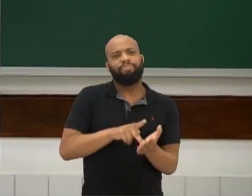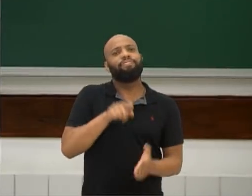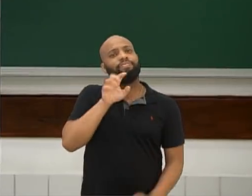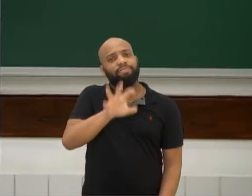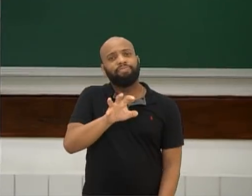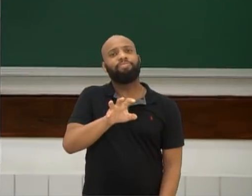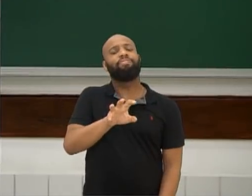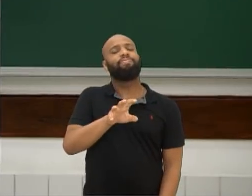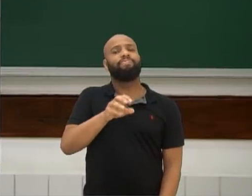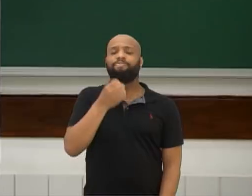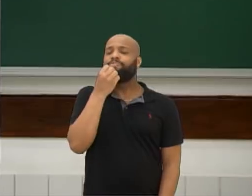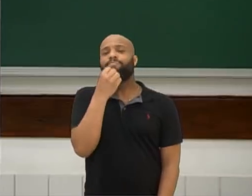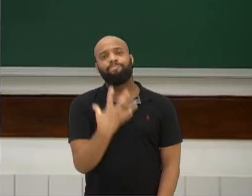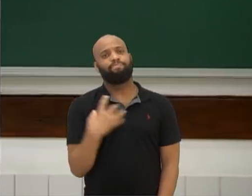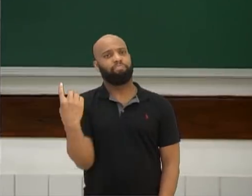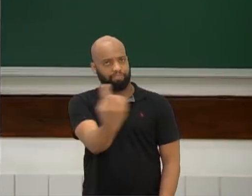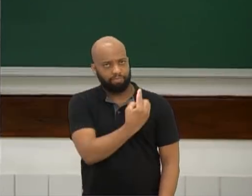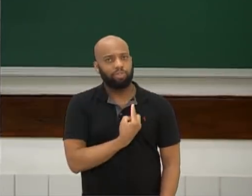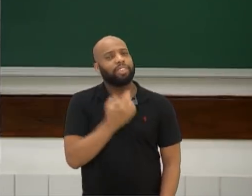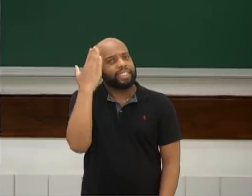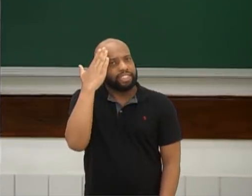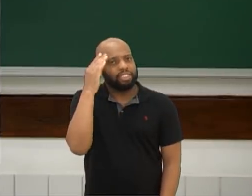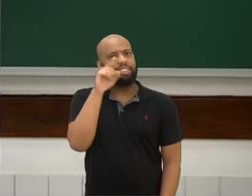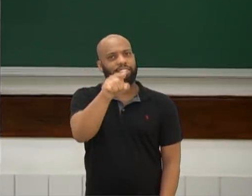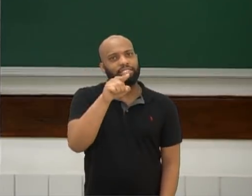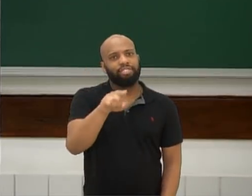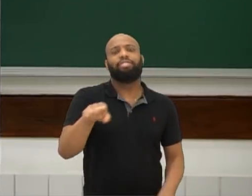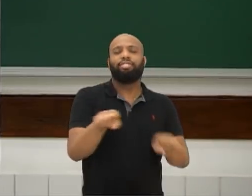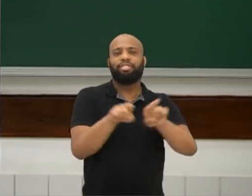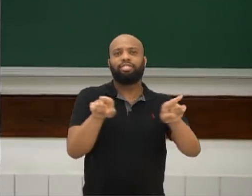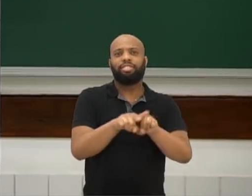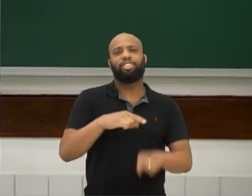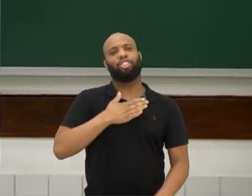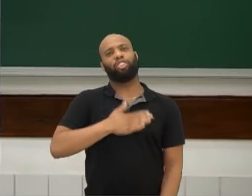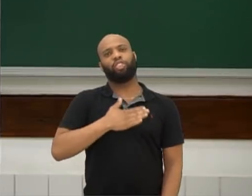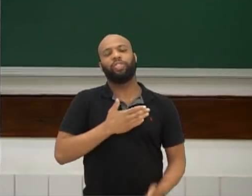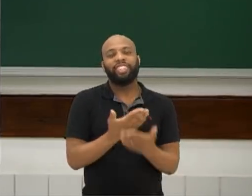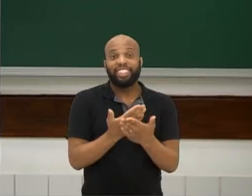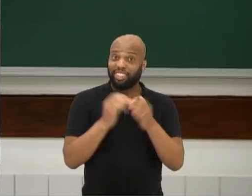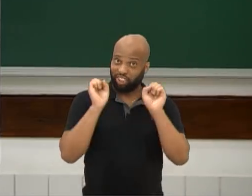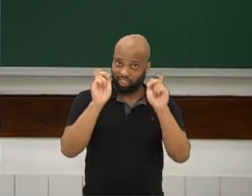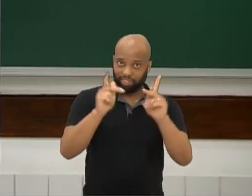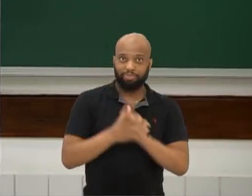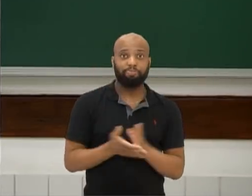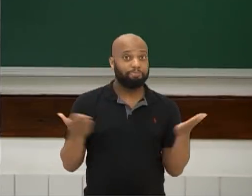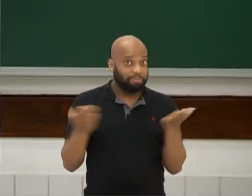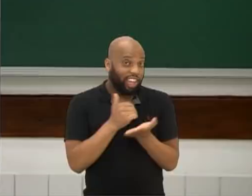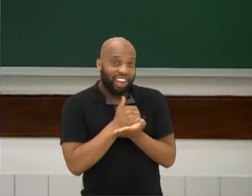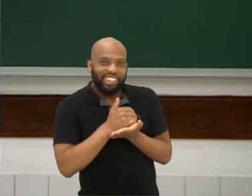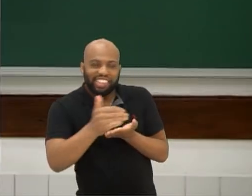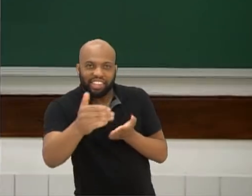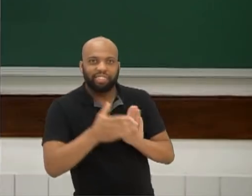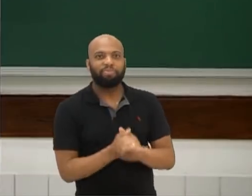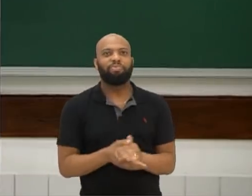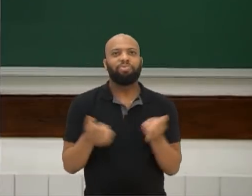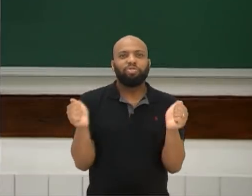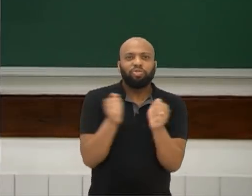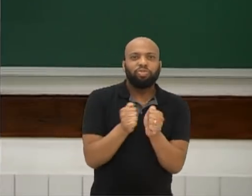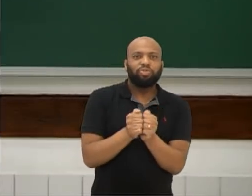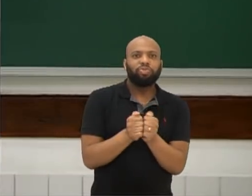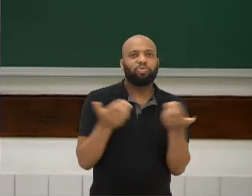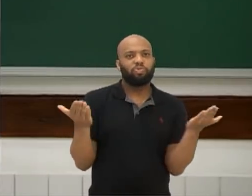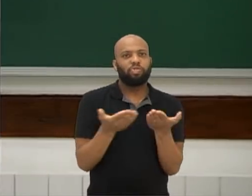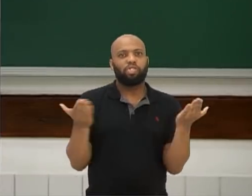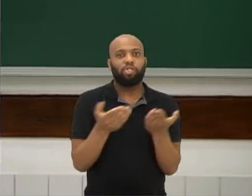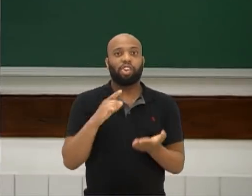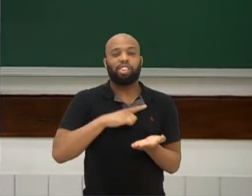quanto isso faz bem para nós saber que vocês aí estão gostando das aulas, tá bom? Bora começar então, galera? Vamos comigo então?